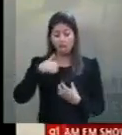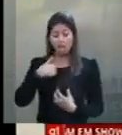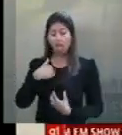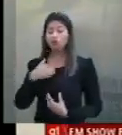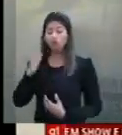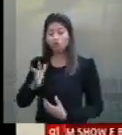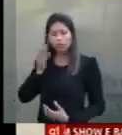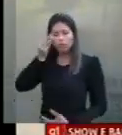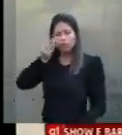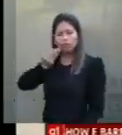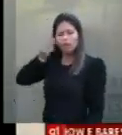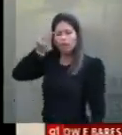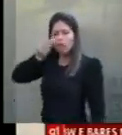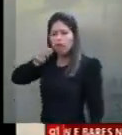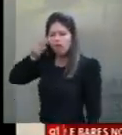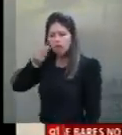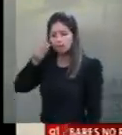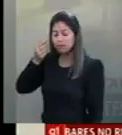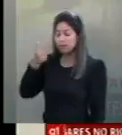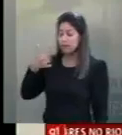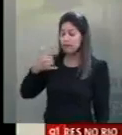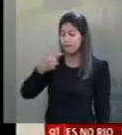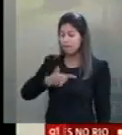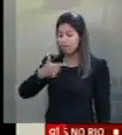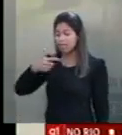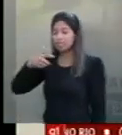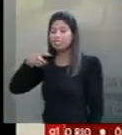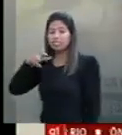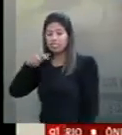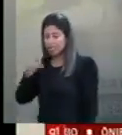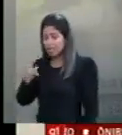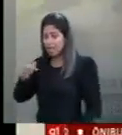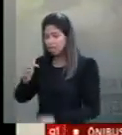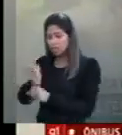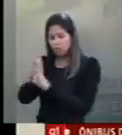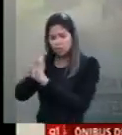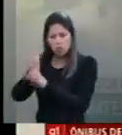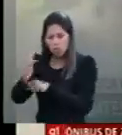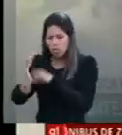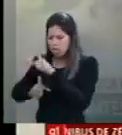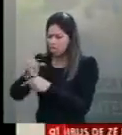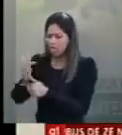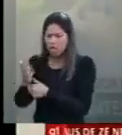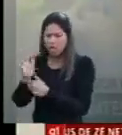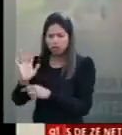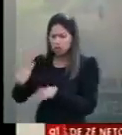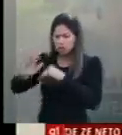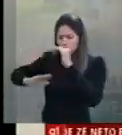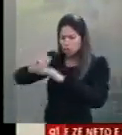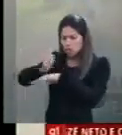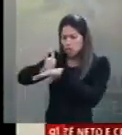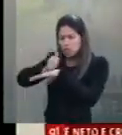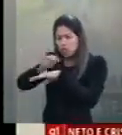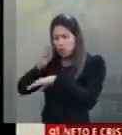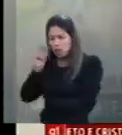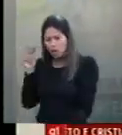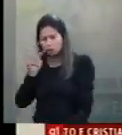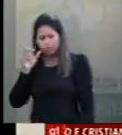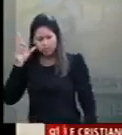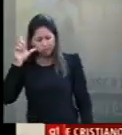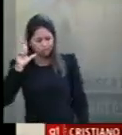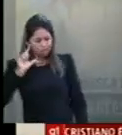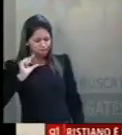nunca vivi nada igual. Eu me senti pequena, perdida, porque no momento, em vendo ela com muito sofrimento,